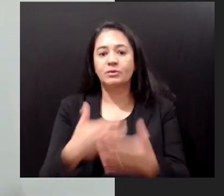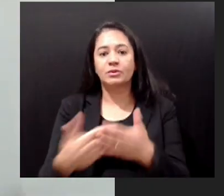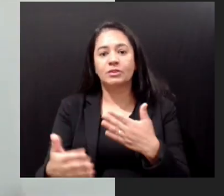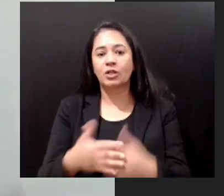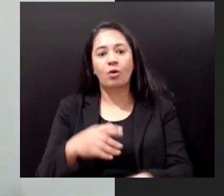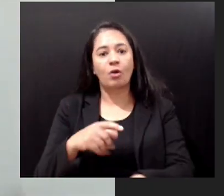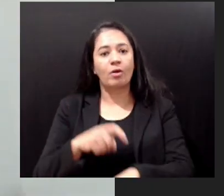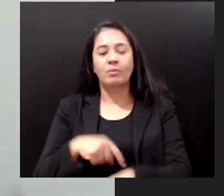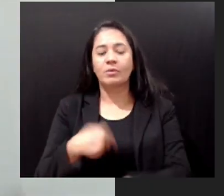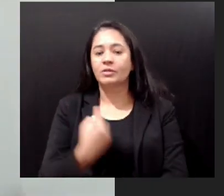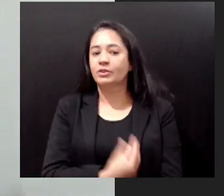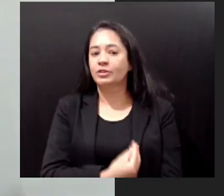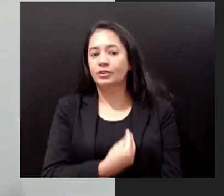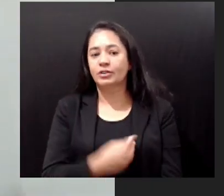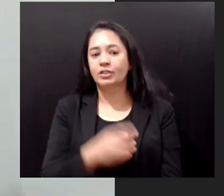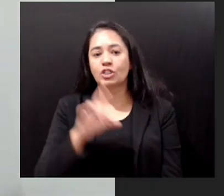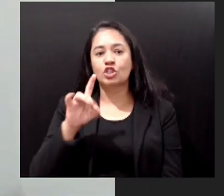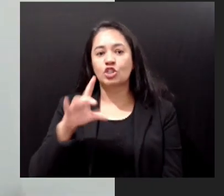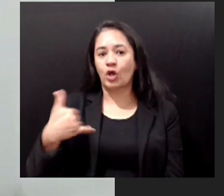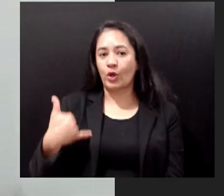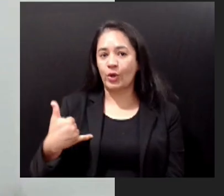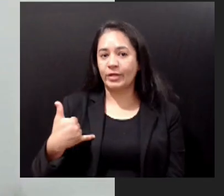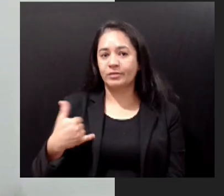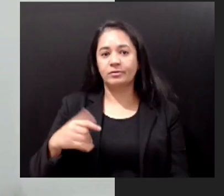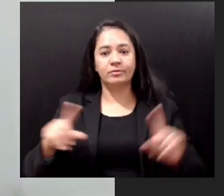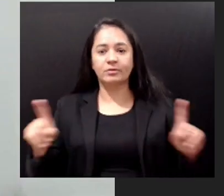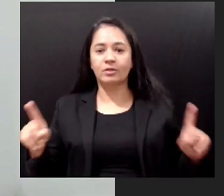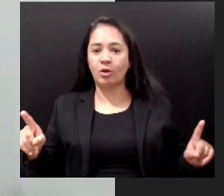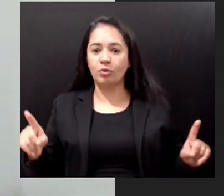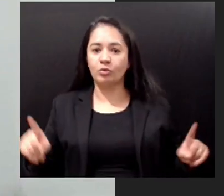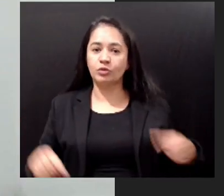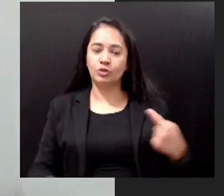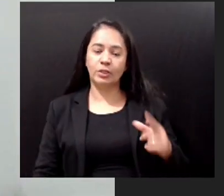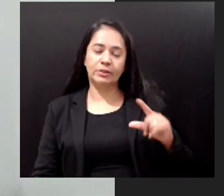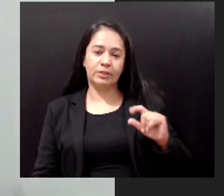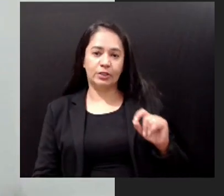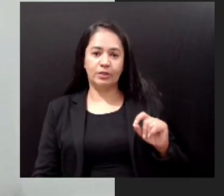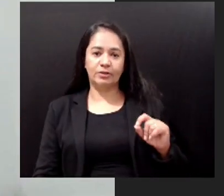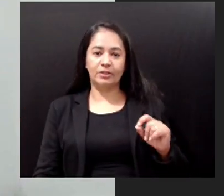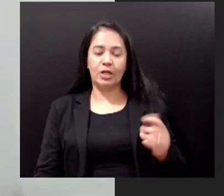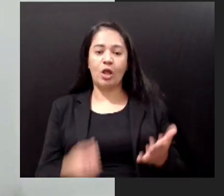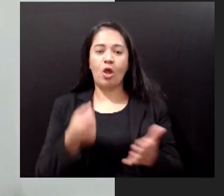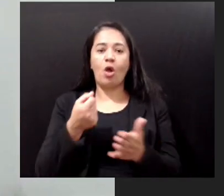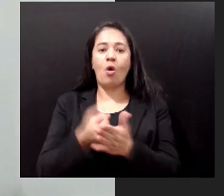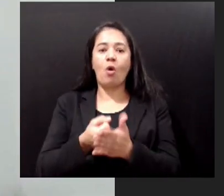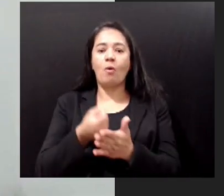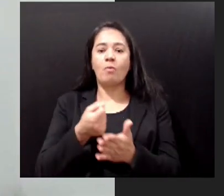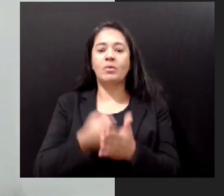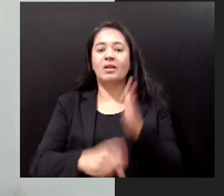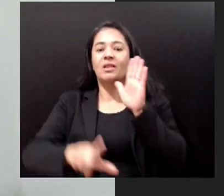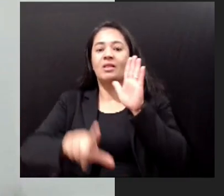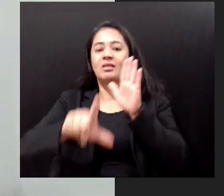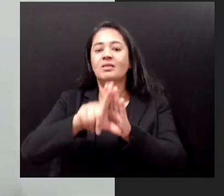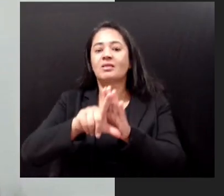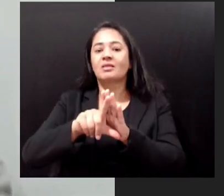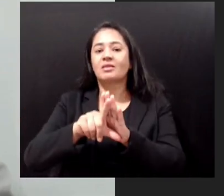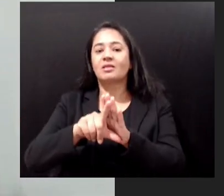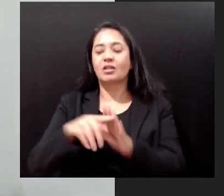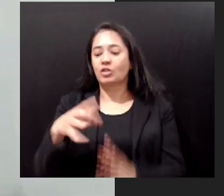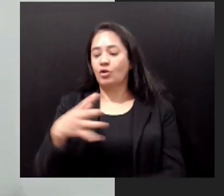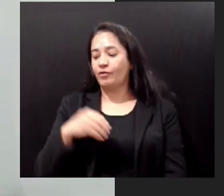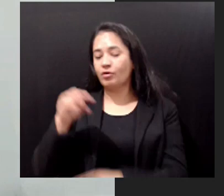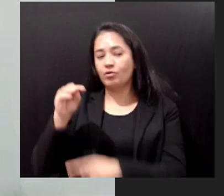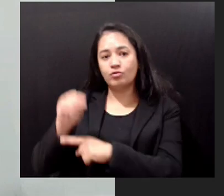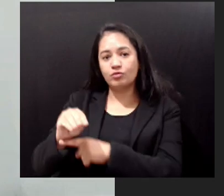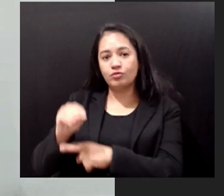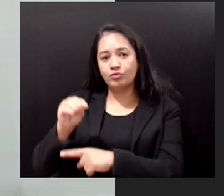vida, não é a idade. Então, nós temos o dever legal de prestar alimentos aos filhos menores de